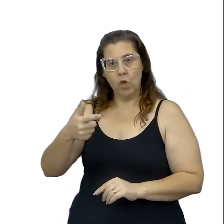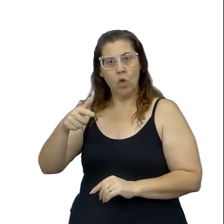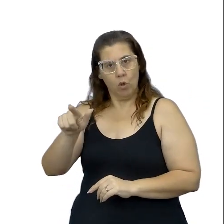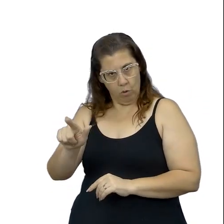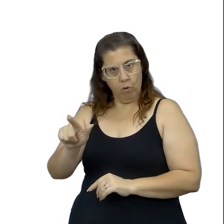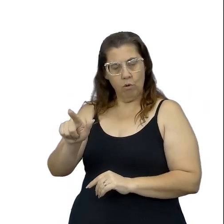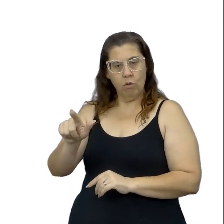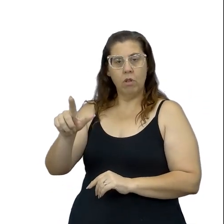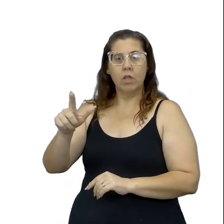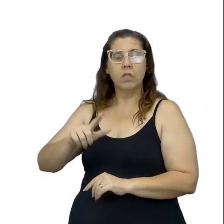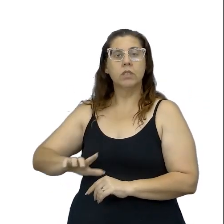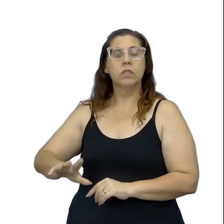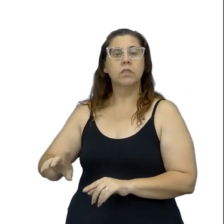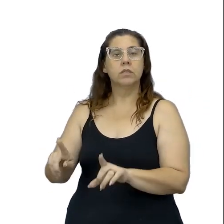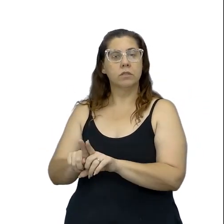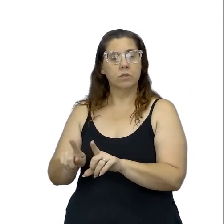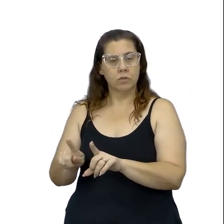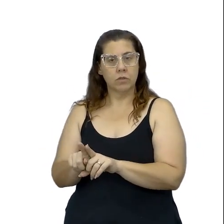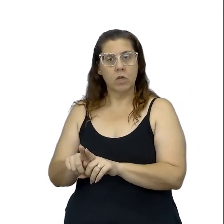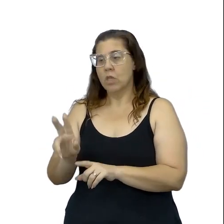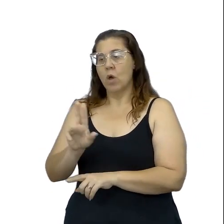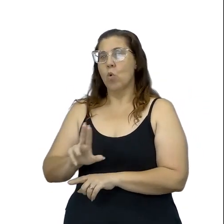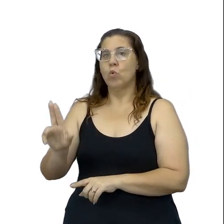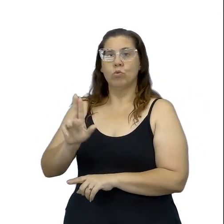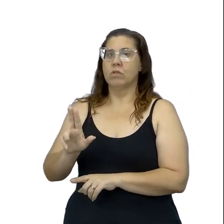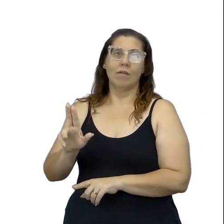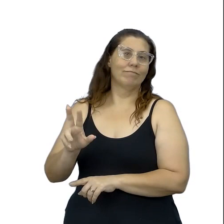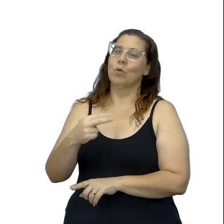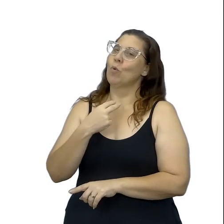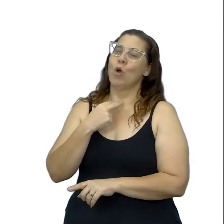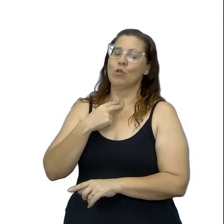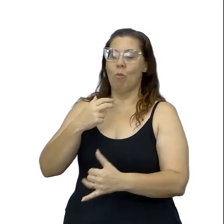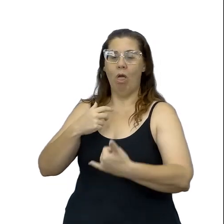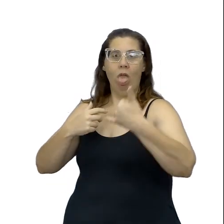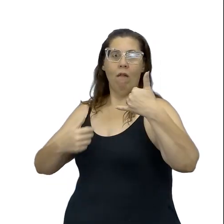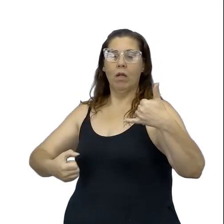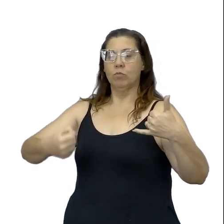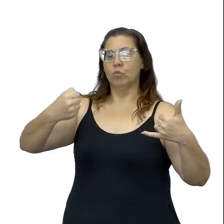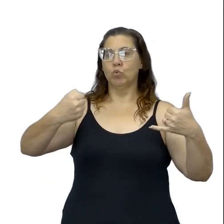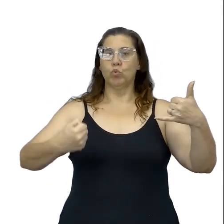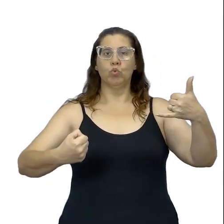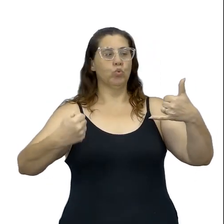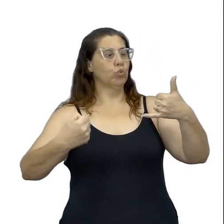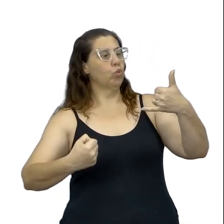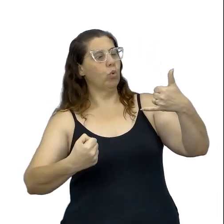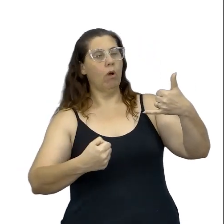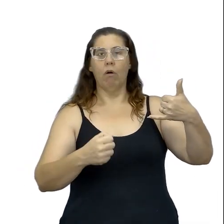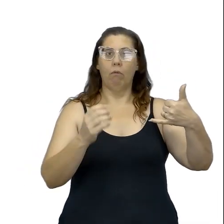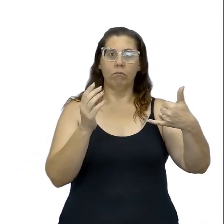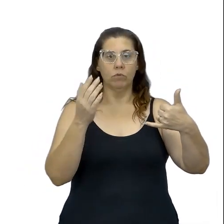direção e ao não uso do celular, né, enquanto está dirigindo.